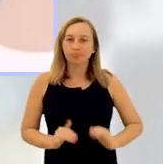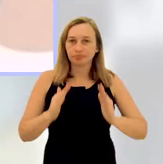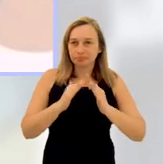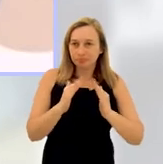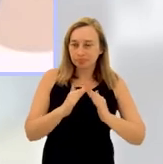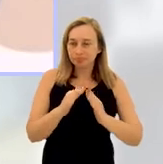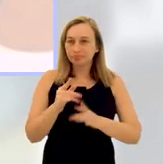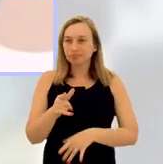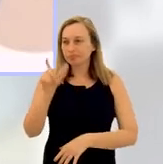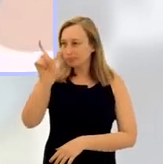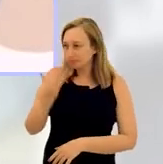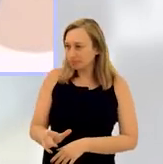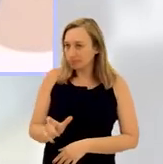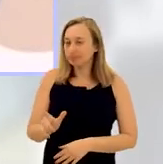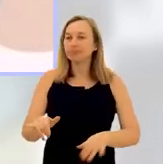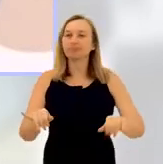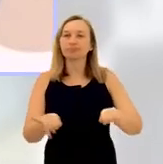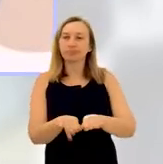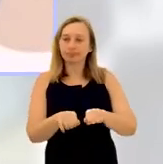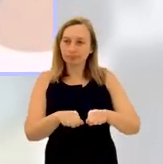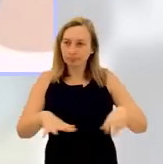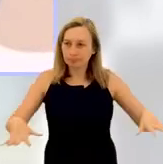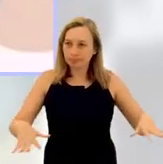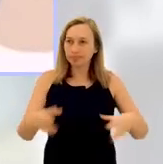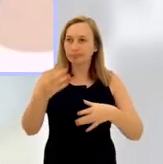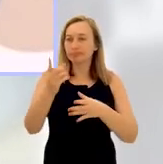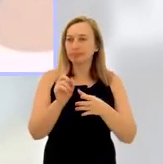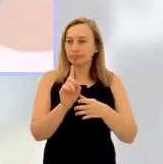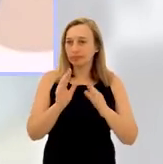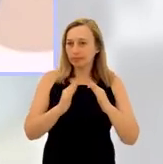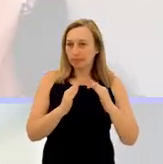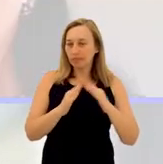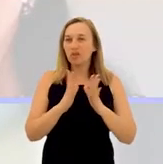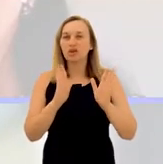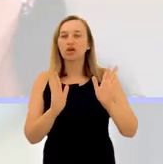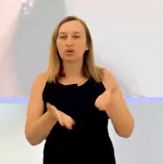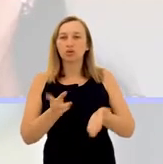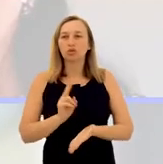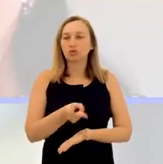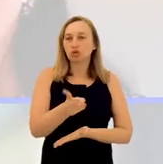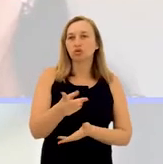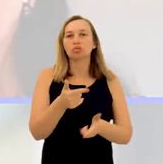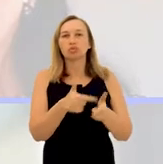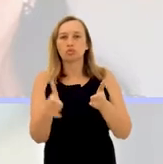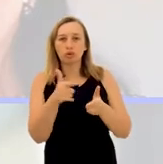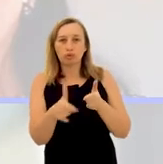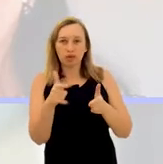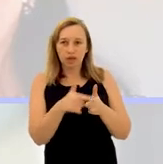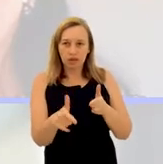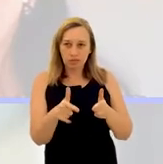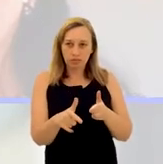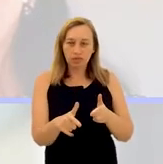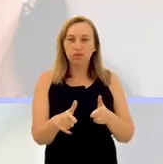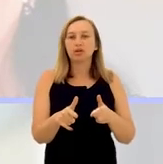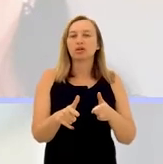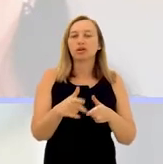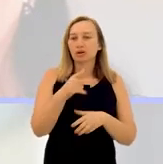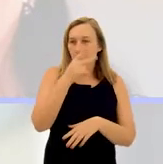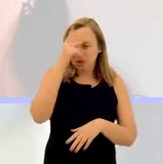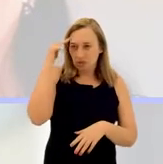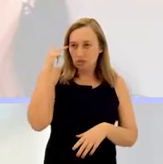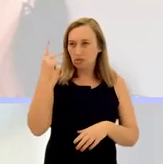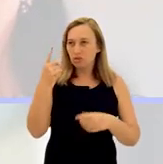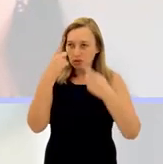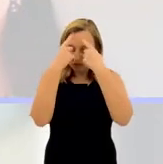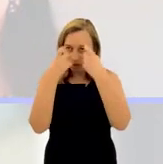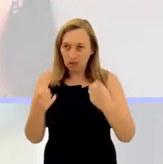doméstica. Ou seja, são pessoas que naquele momento da pandemia estavam em casa, em isolamento social, mas hoje ainda convivem com o problema de ter um